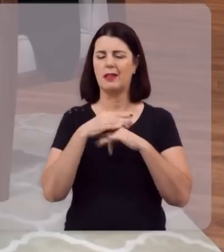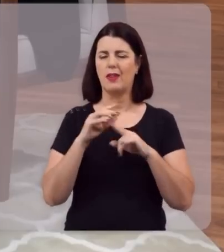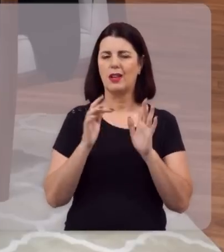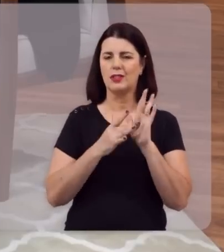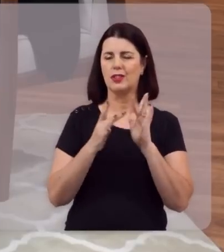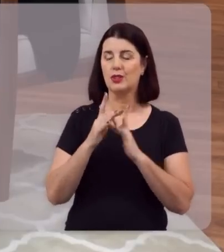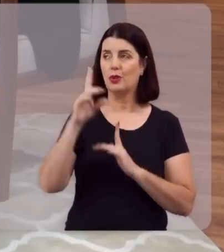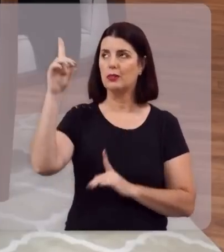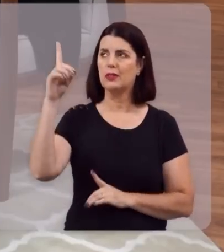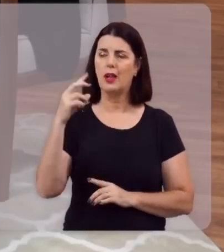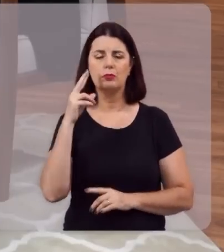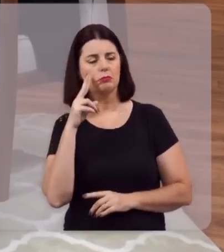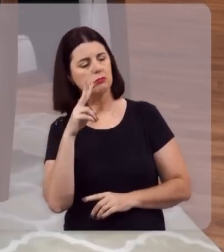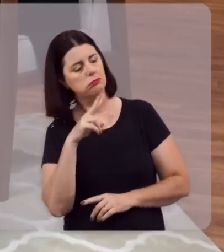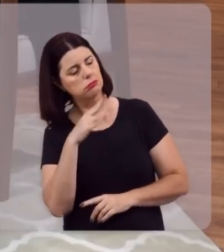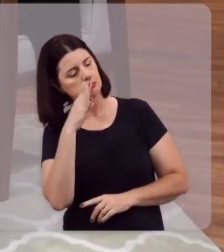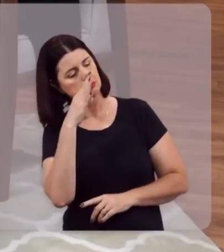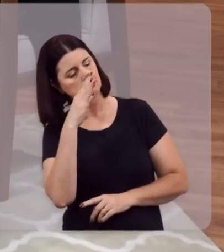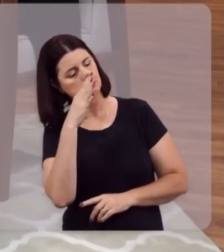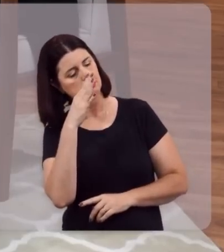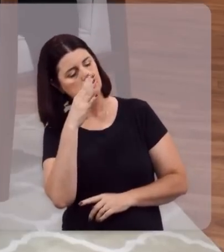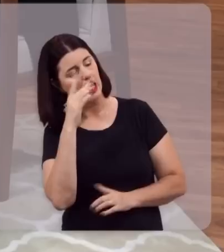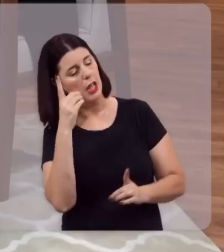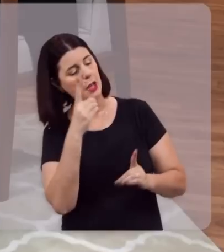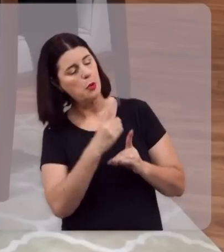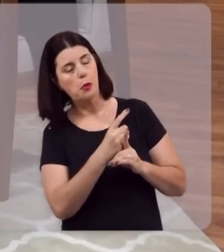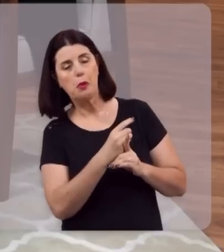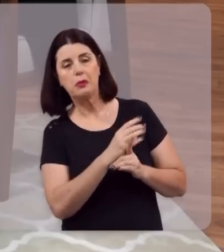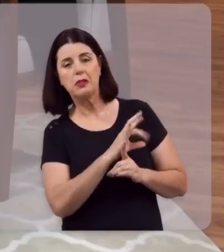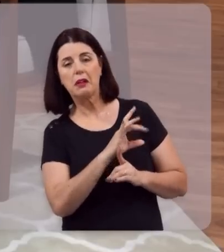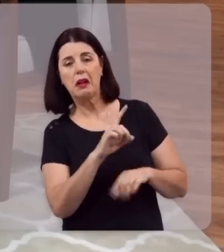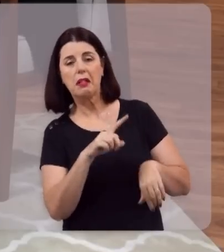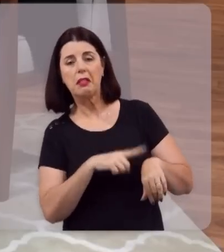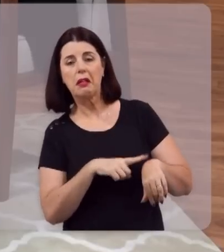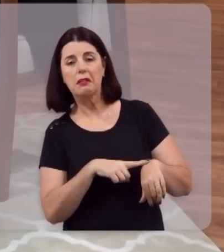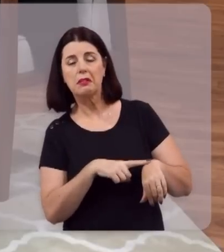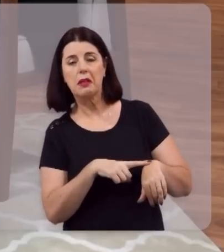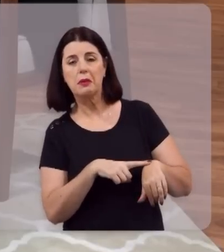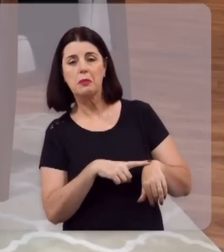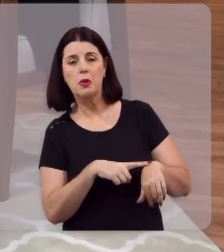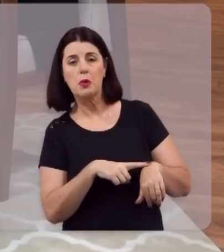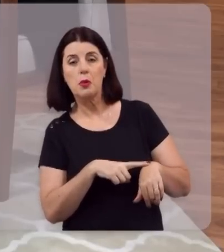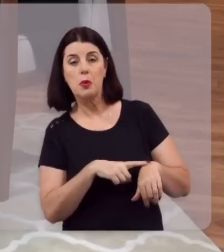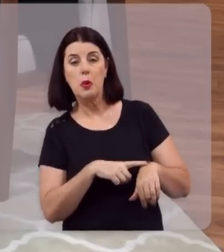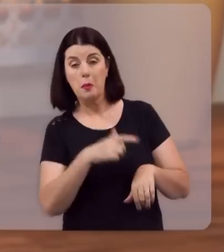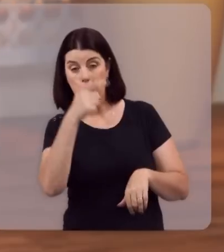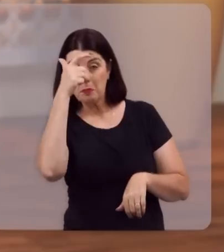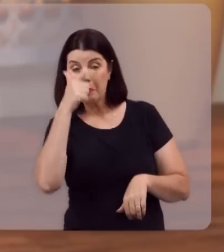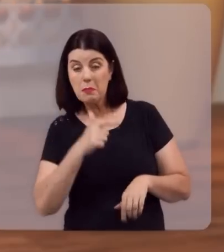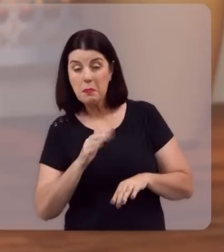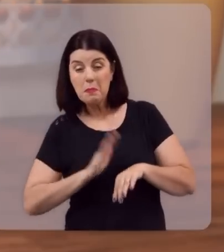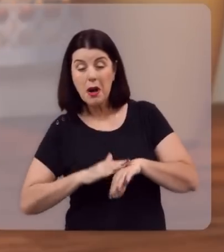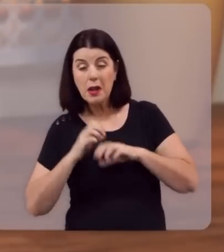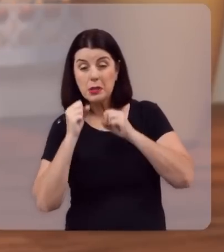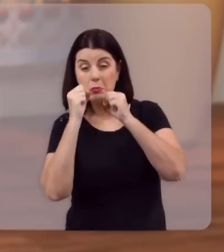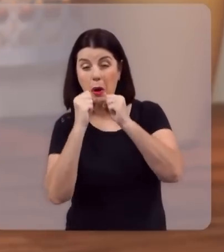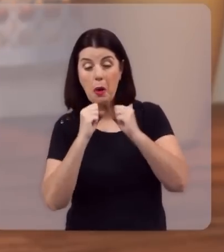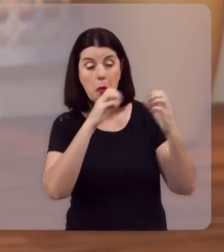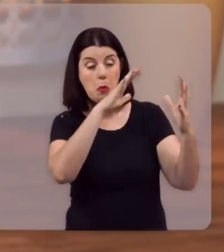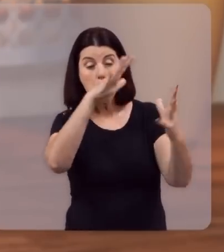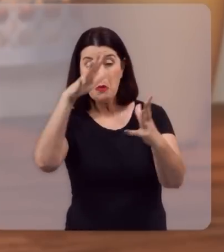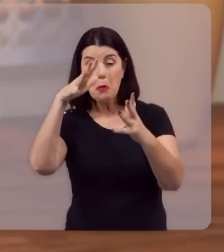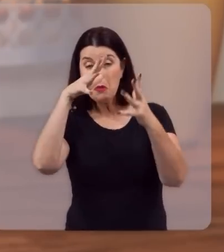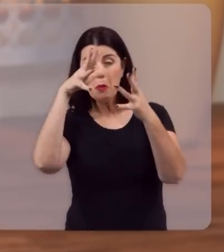nos recebe e nos encontra a cada momento o ser mais poderoso universo o seu